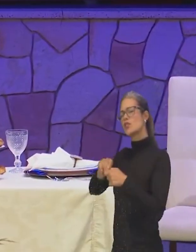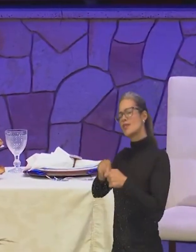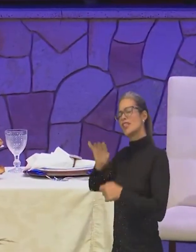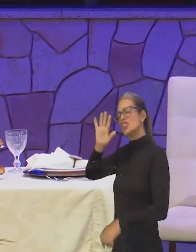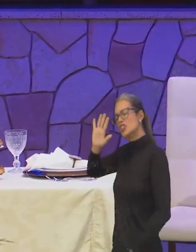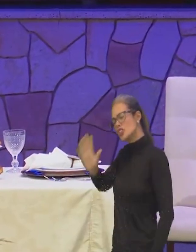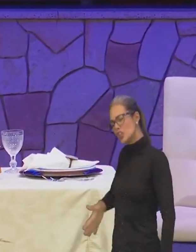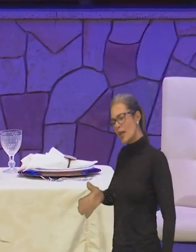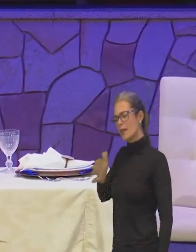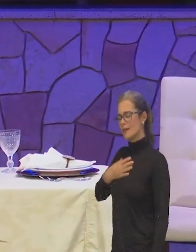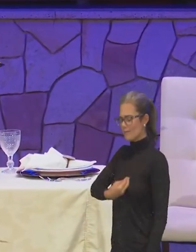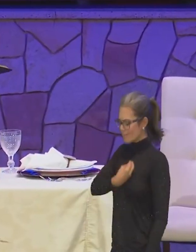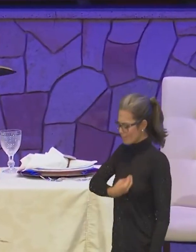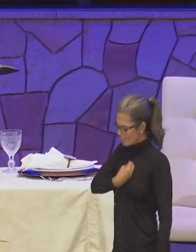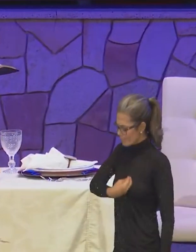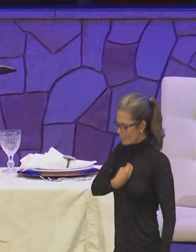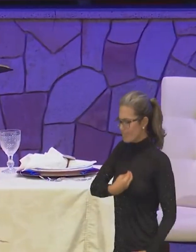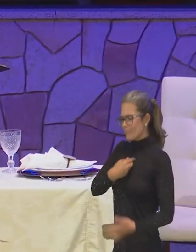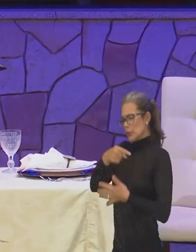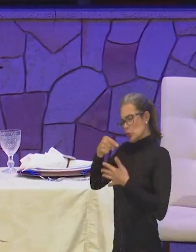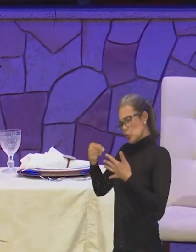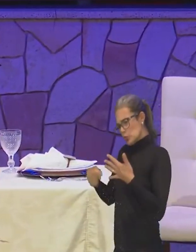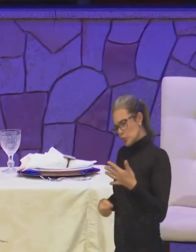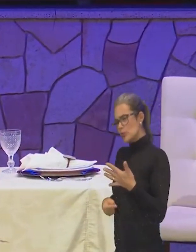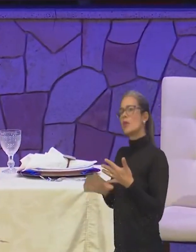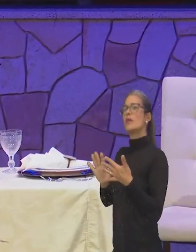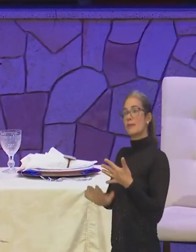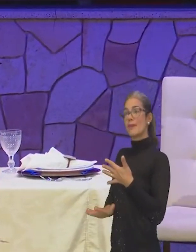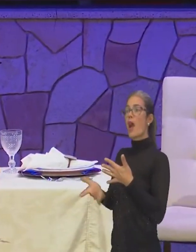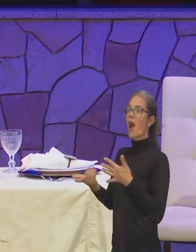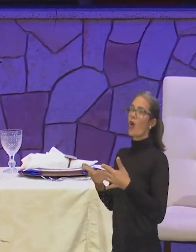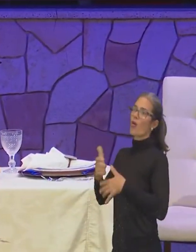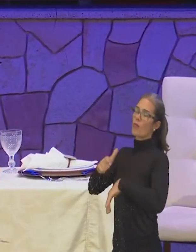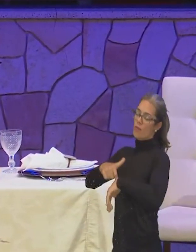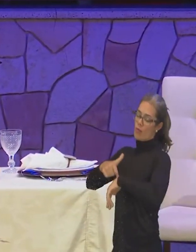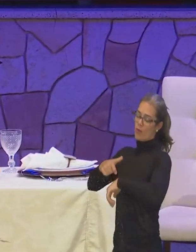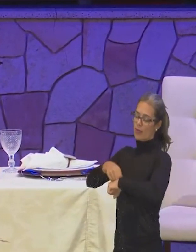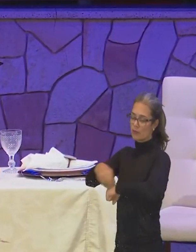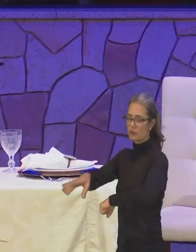fez em você e através de você.